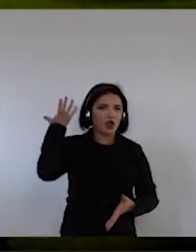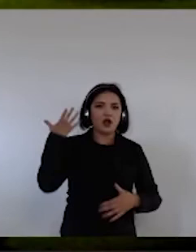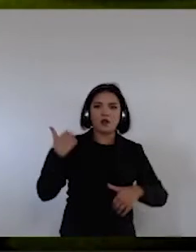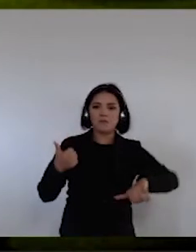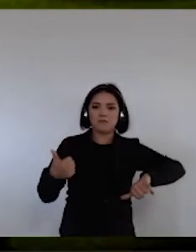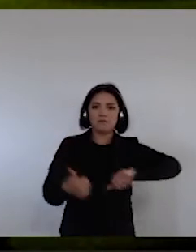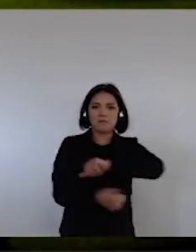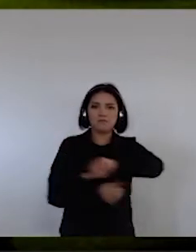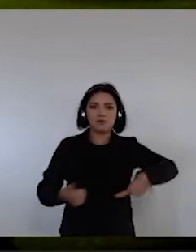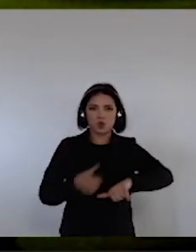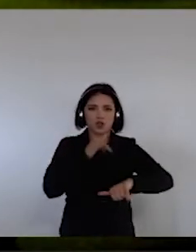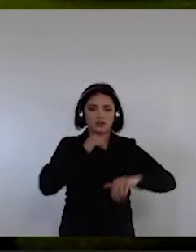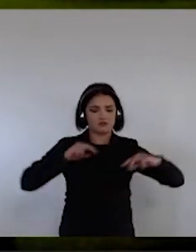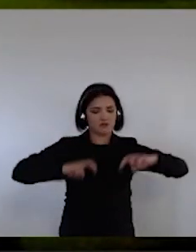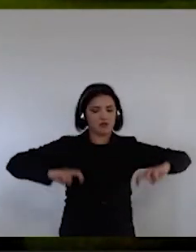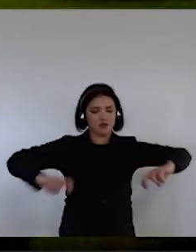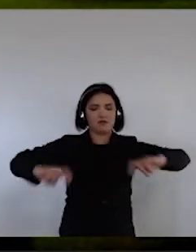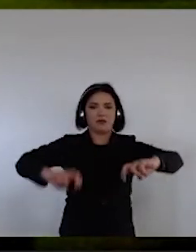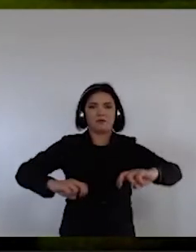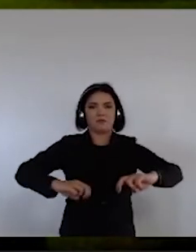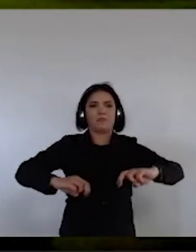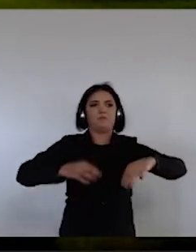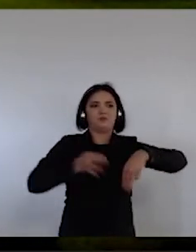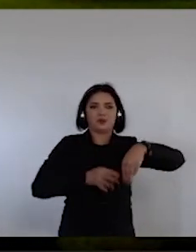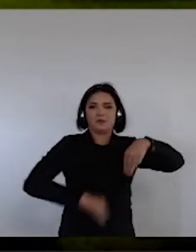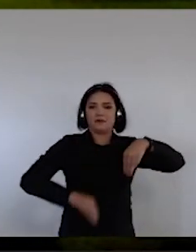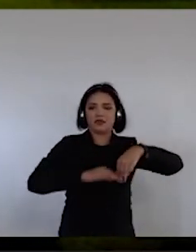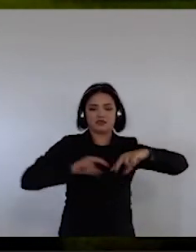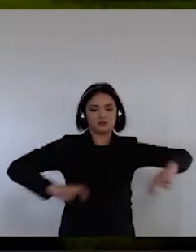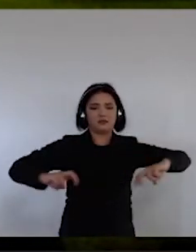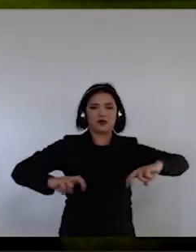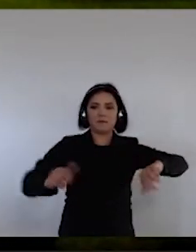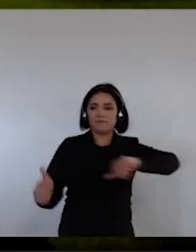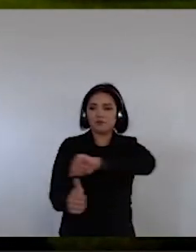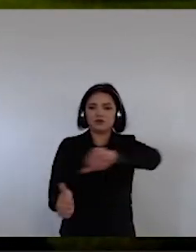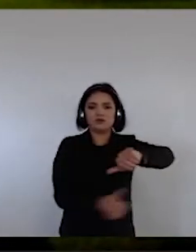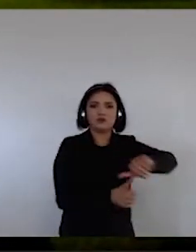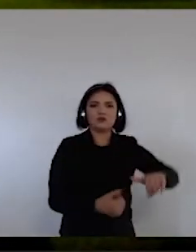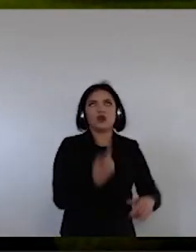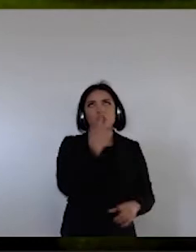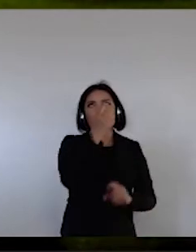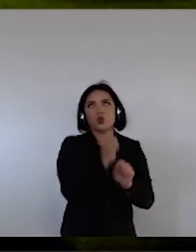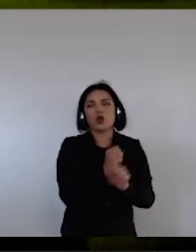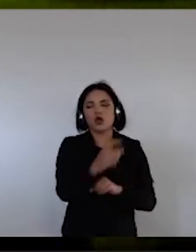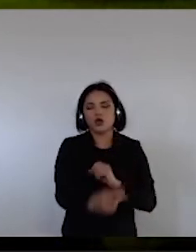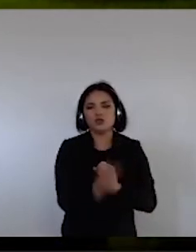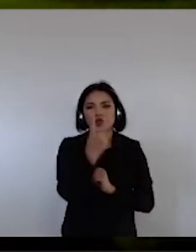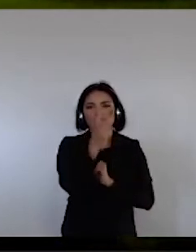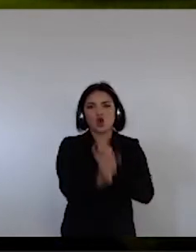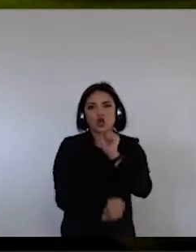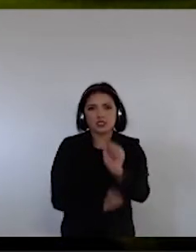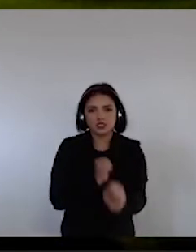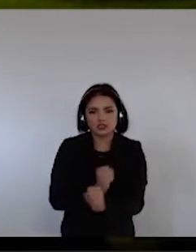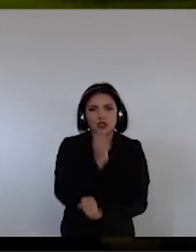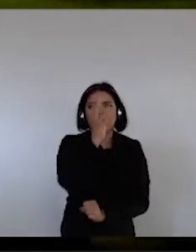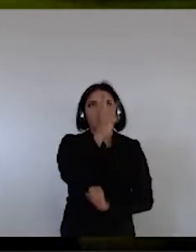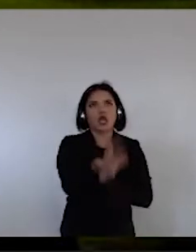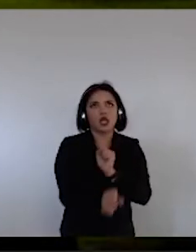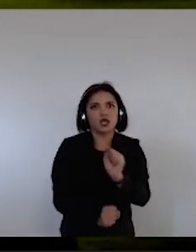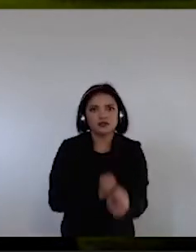regra clara. Pedido de vista dura 10 dias, prorrogável por mais 10 dias. Aí vem o parágrafo primeiro e